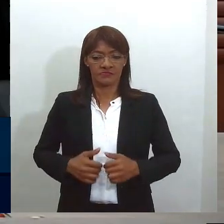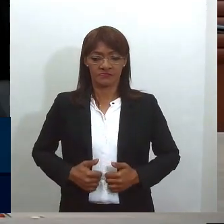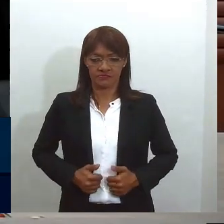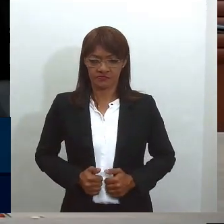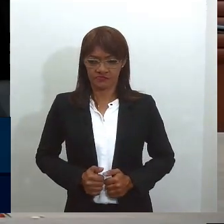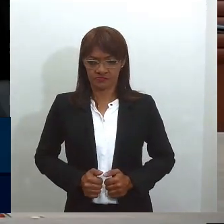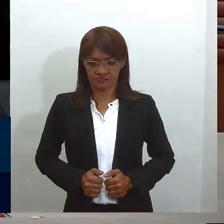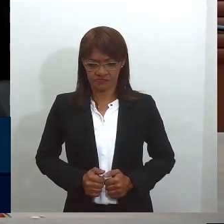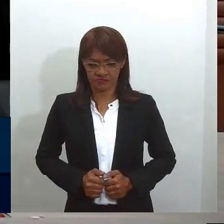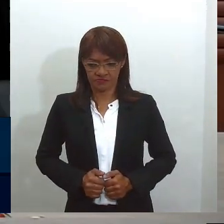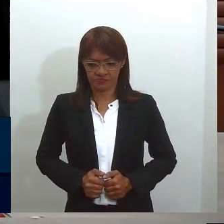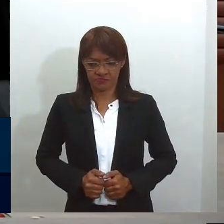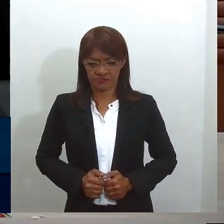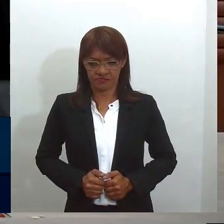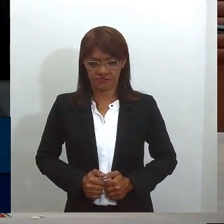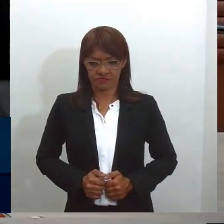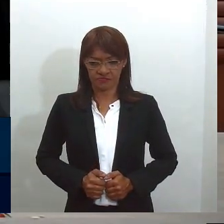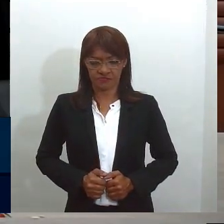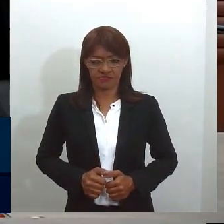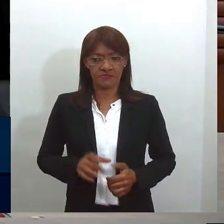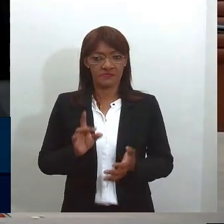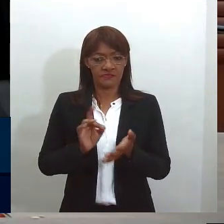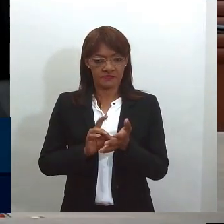mesmo nessa questão, né,